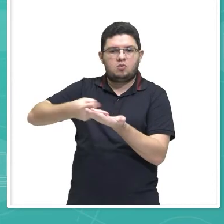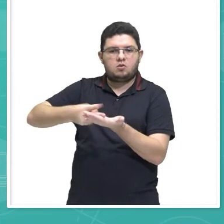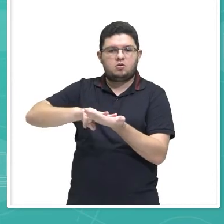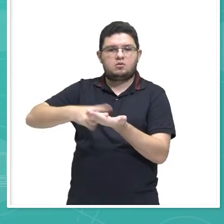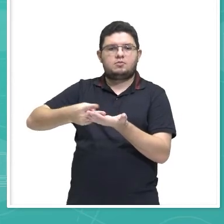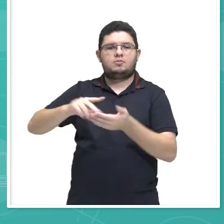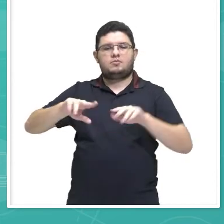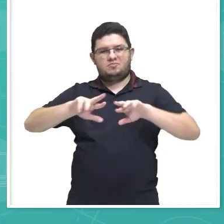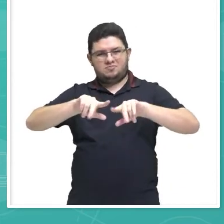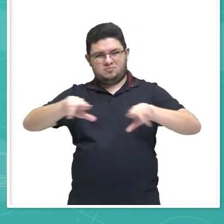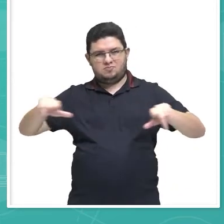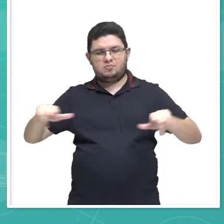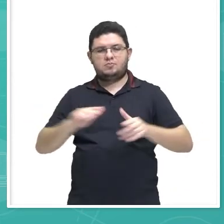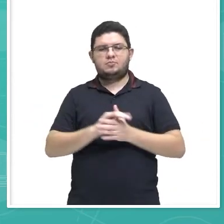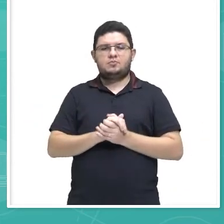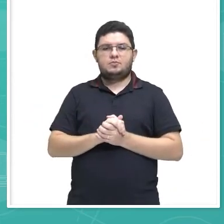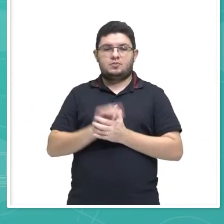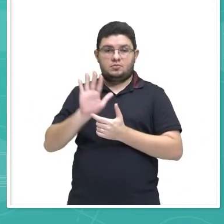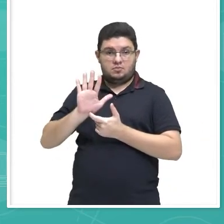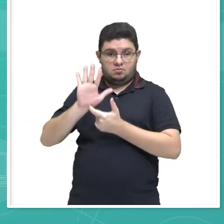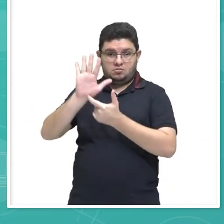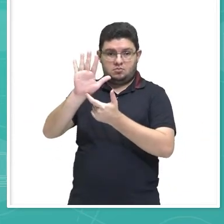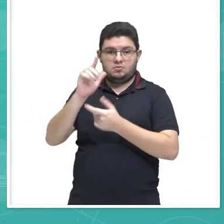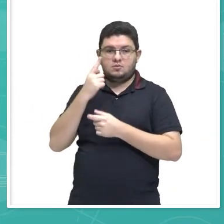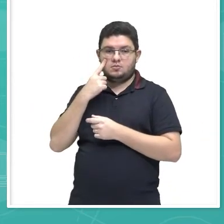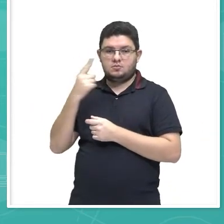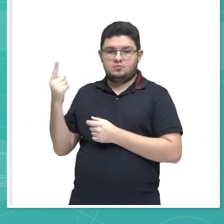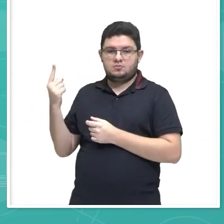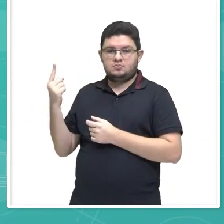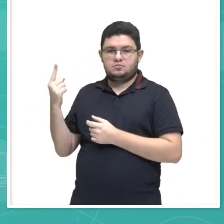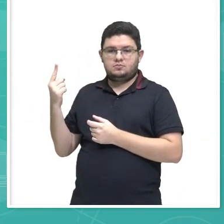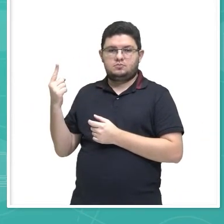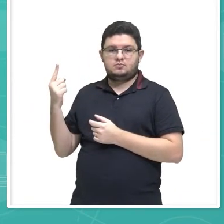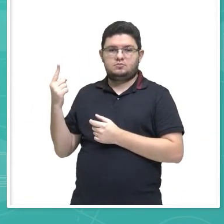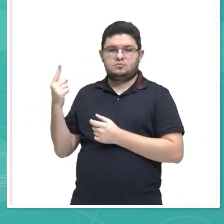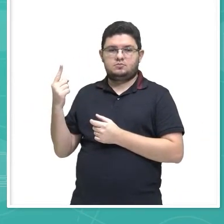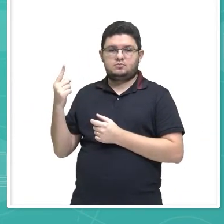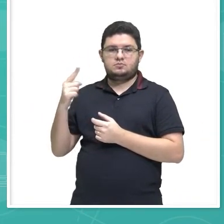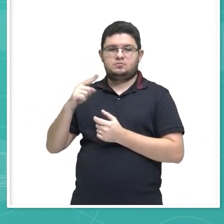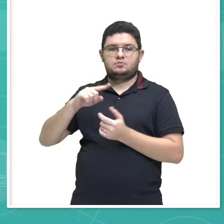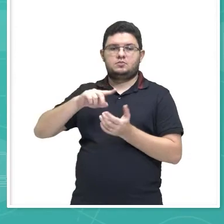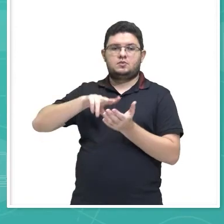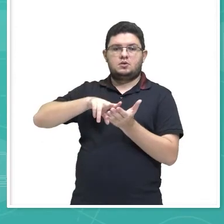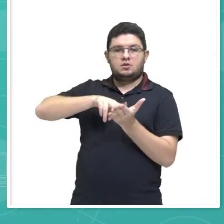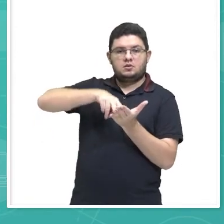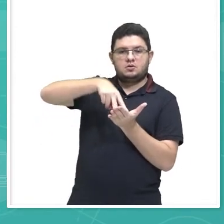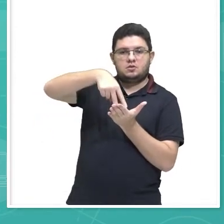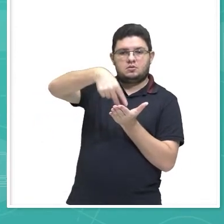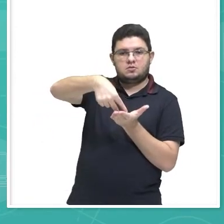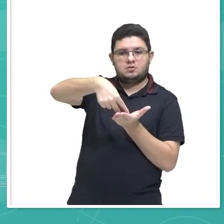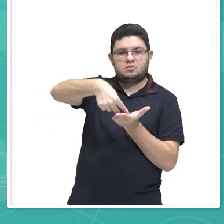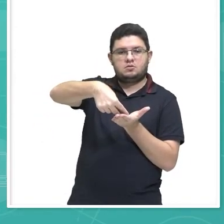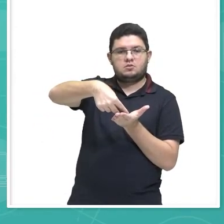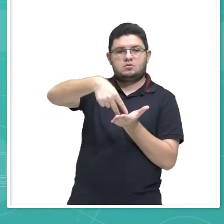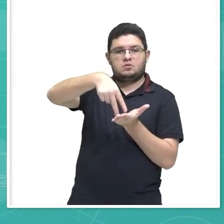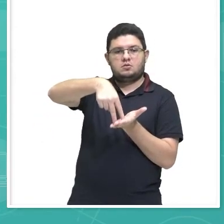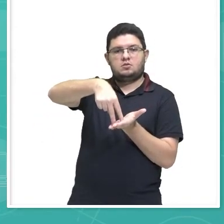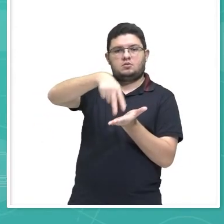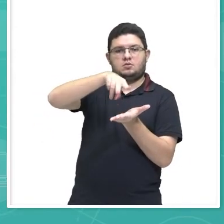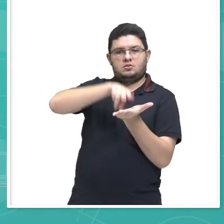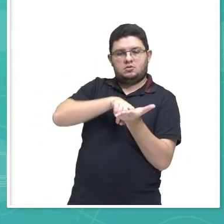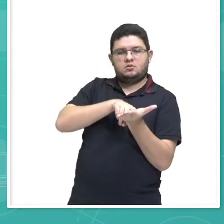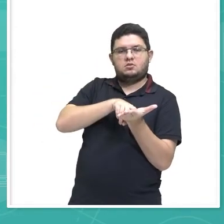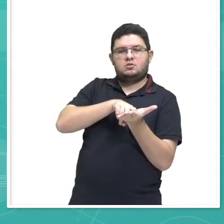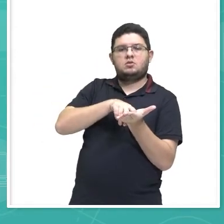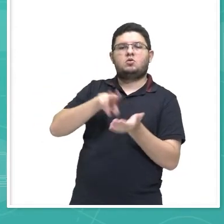só. Então, dentro do ukemi tem rolamento para frente, rolamento para trás, para o lado. Uma forma de ukemi